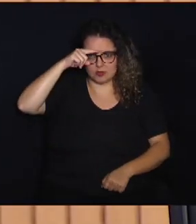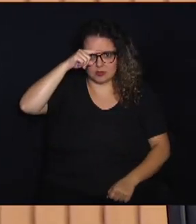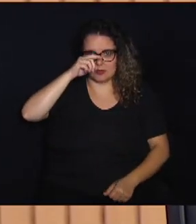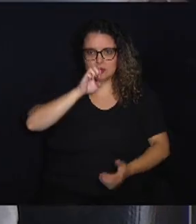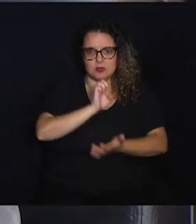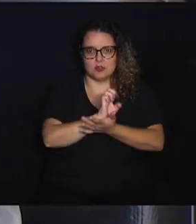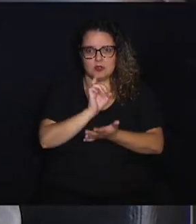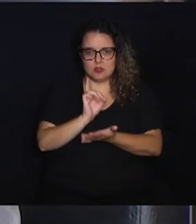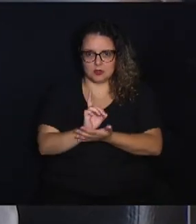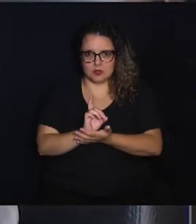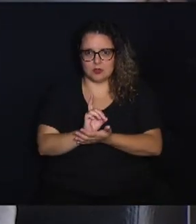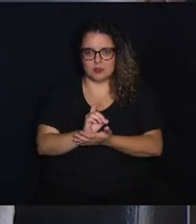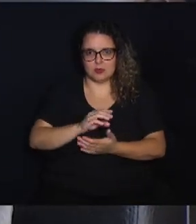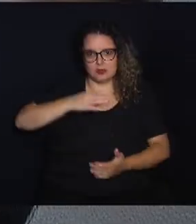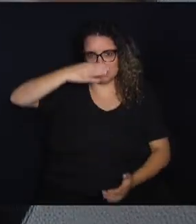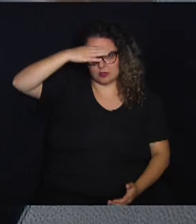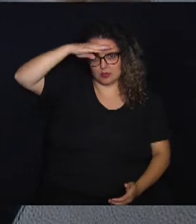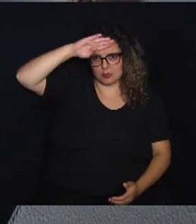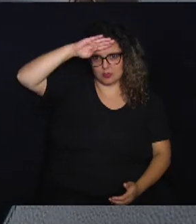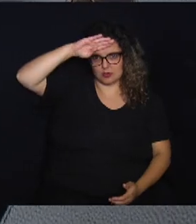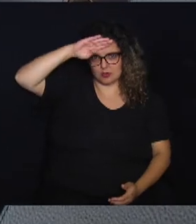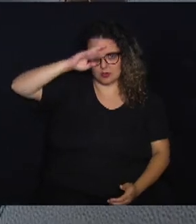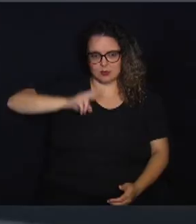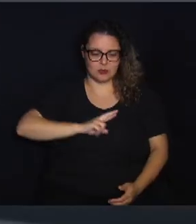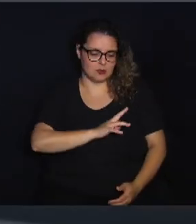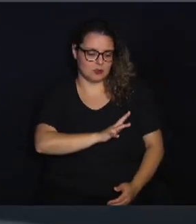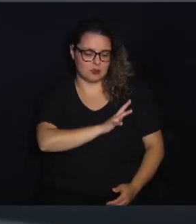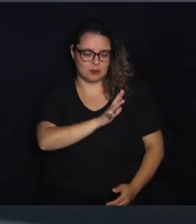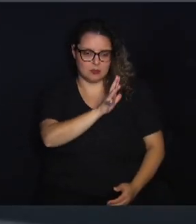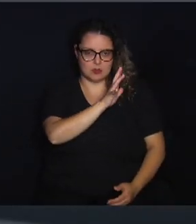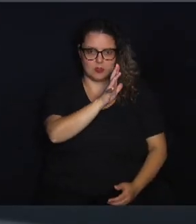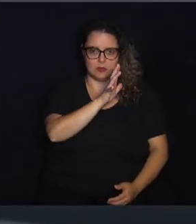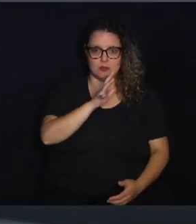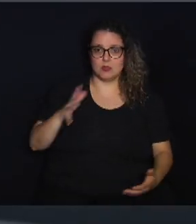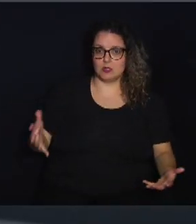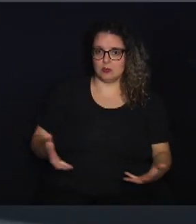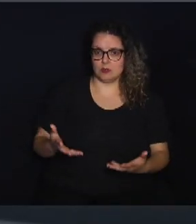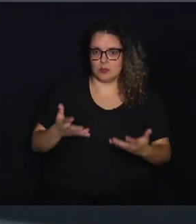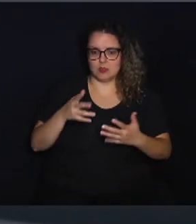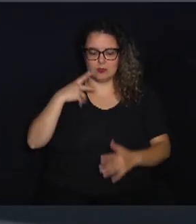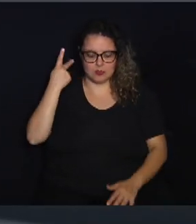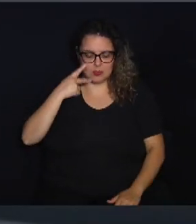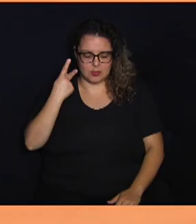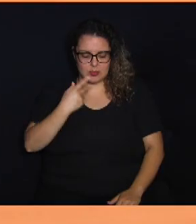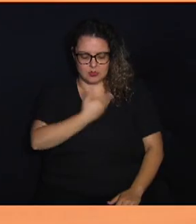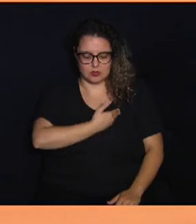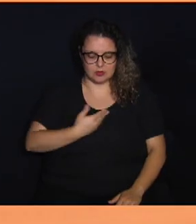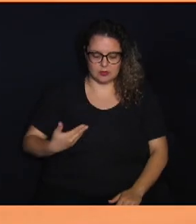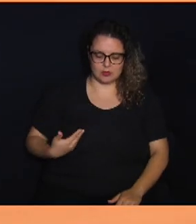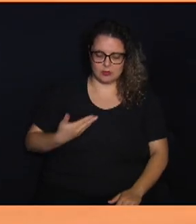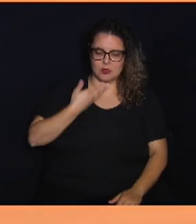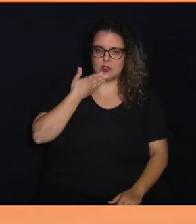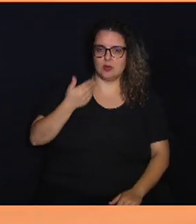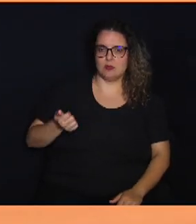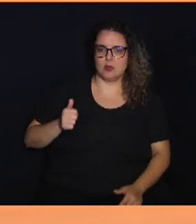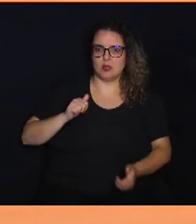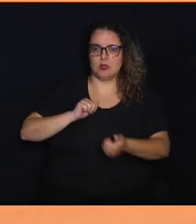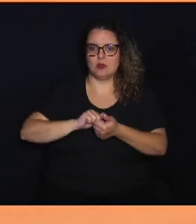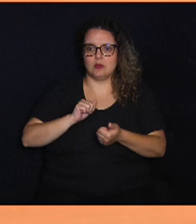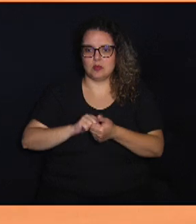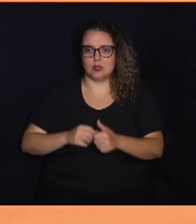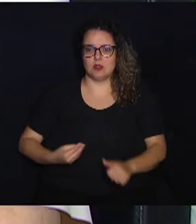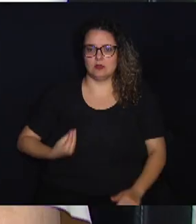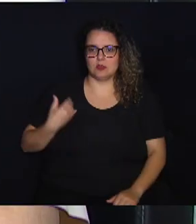Edson Ribeiro, Marcelo da Farmácia e Rubens Gás, para promover políticas públicas para melhorar a qualidade de vida